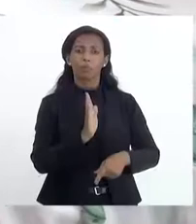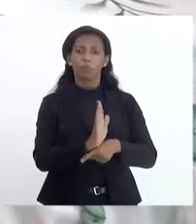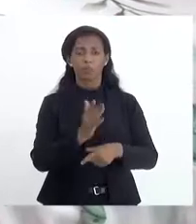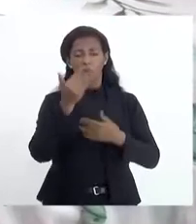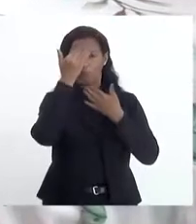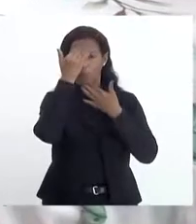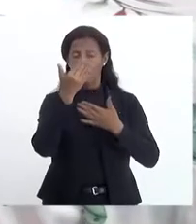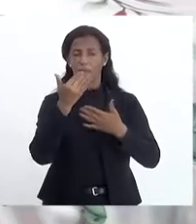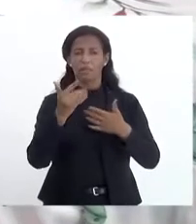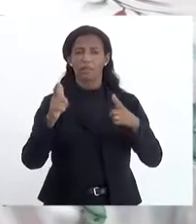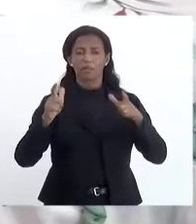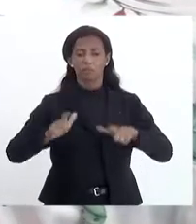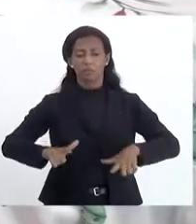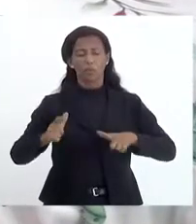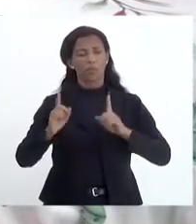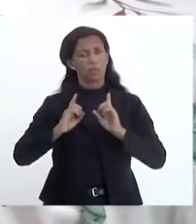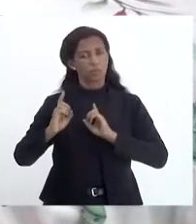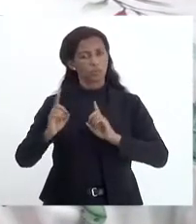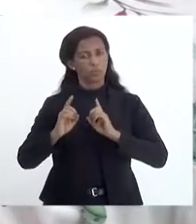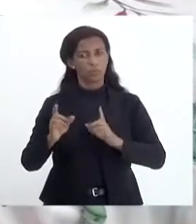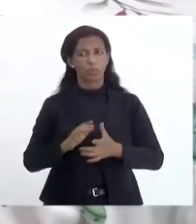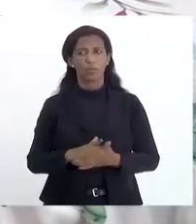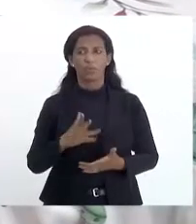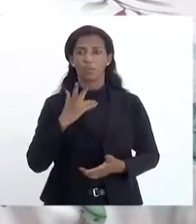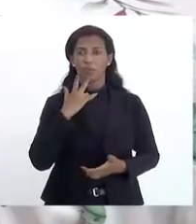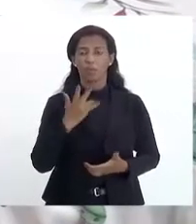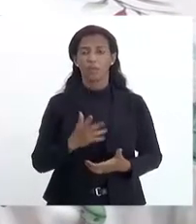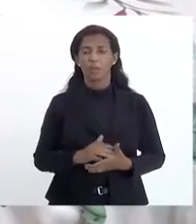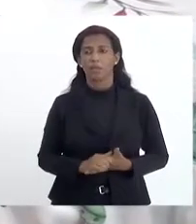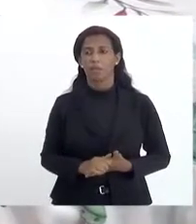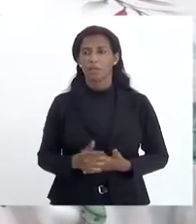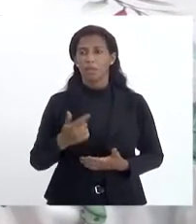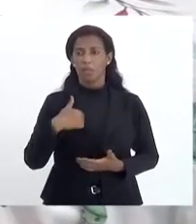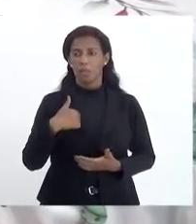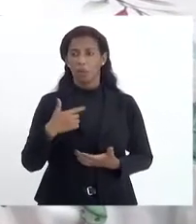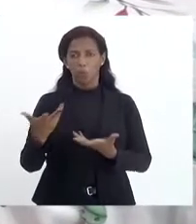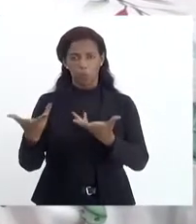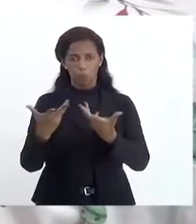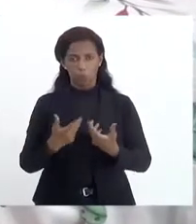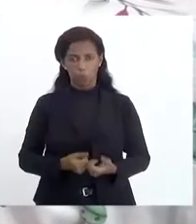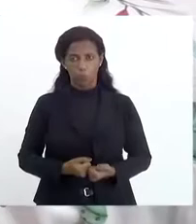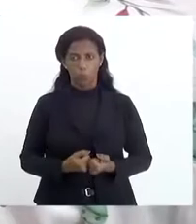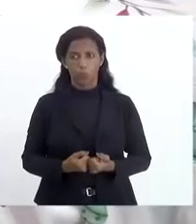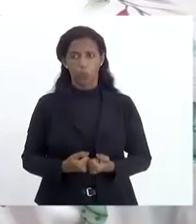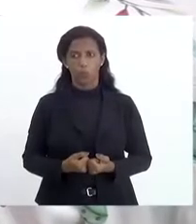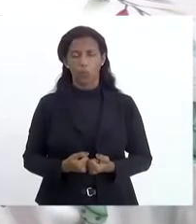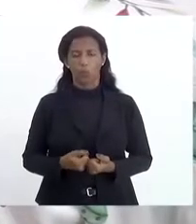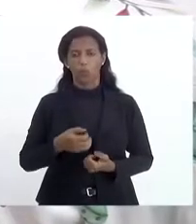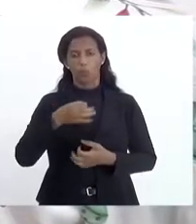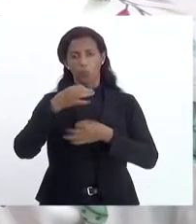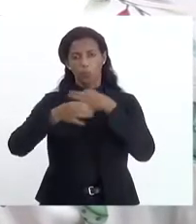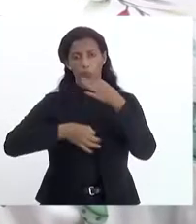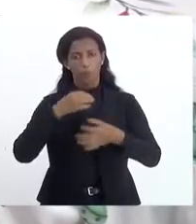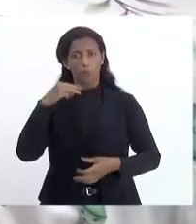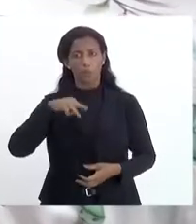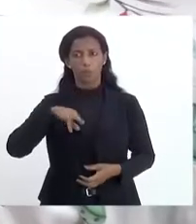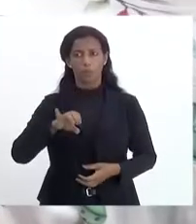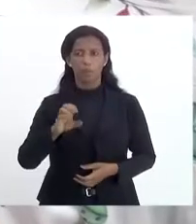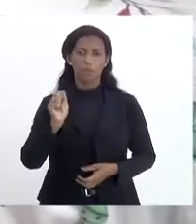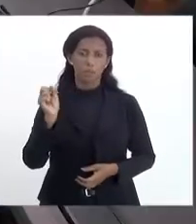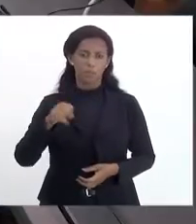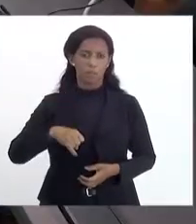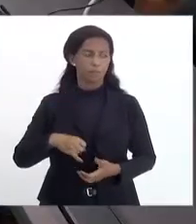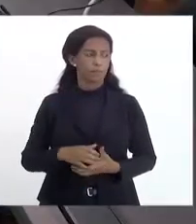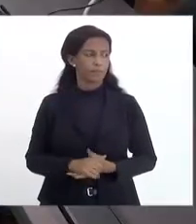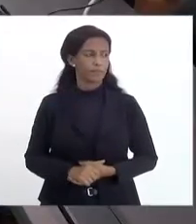né, o espaço de discussão, deputado Márcio, dizendo que eu acolho a sugestão do deputado Mink, sim.